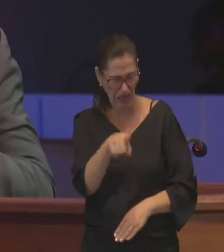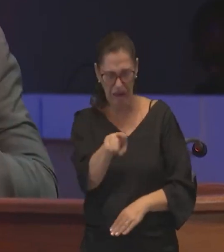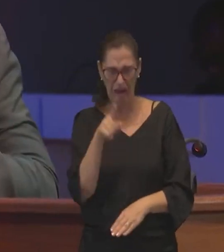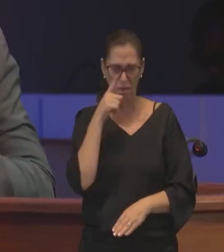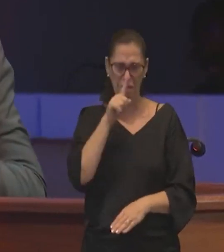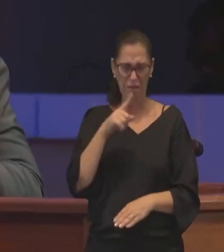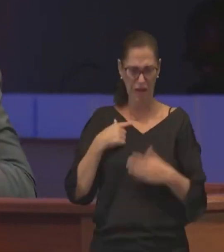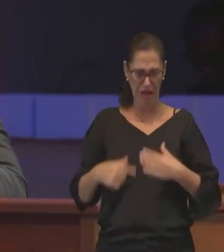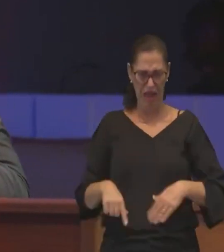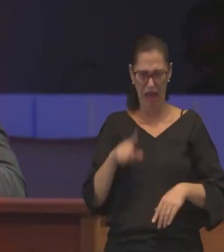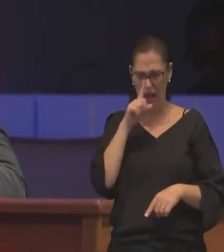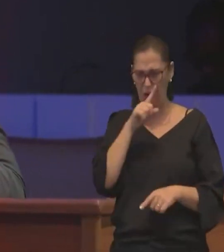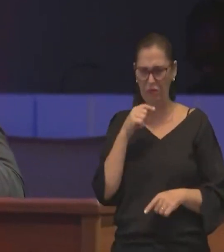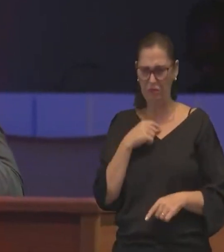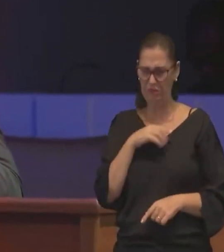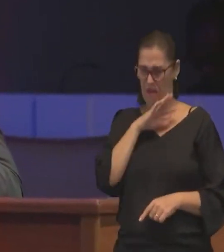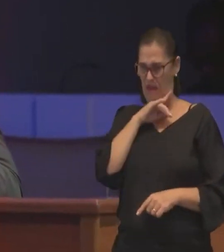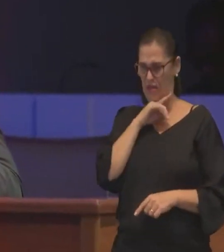roupa amarela.